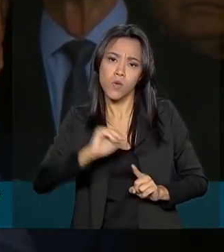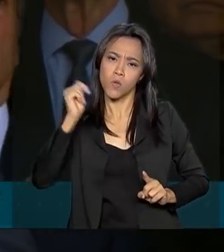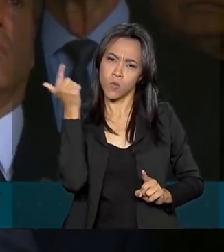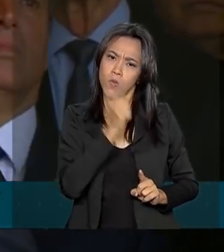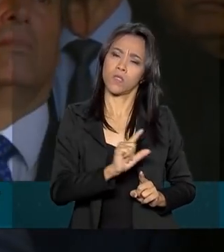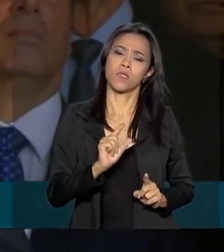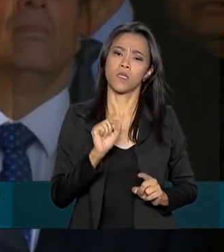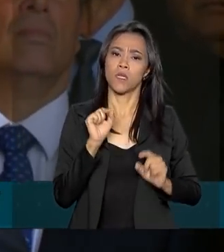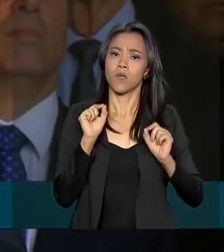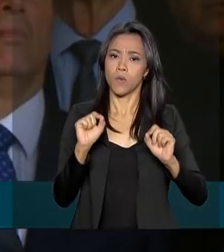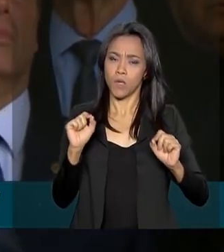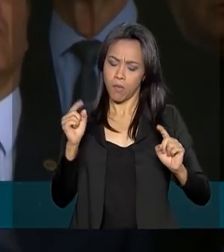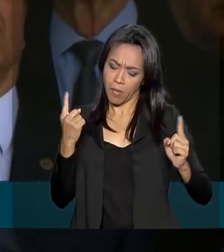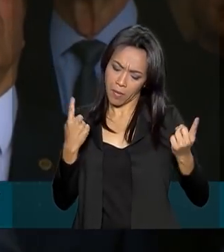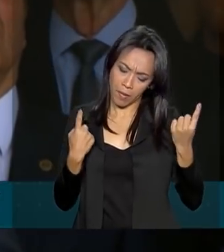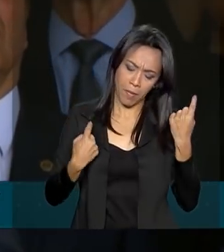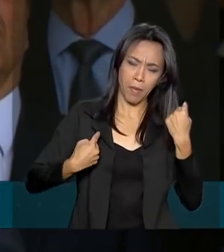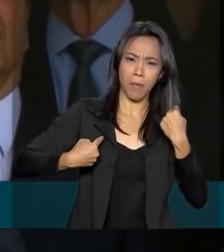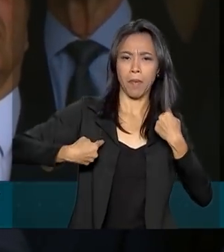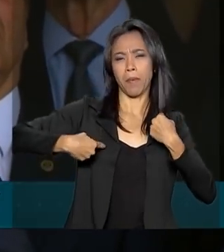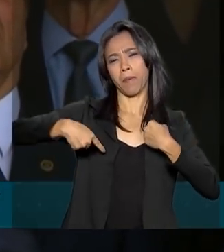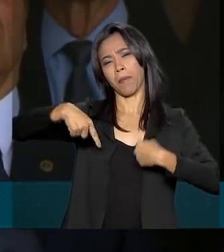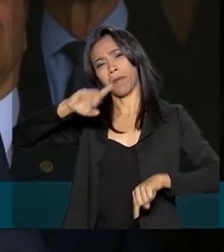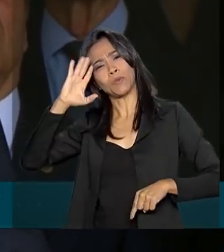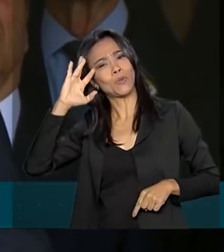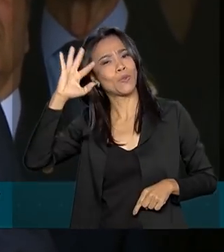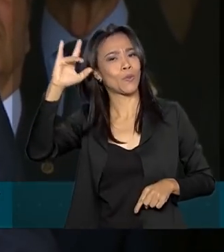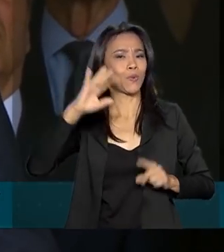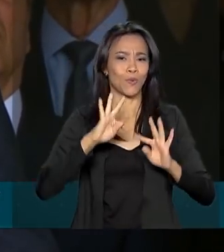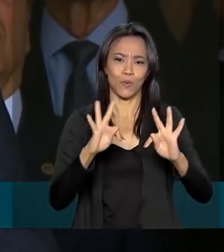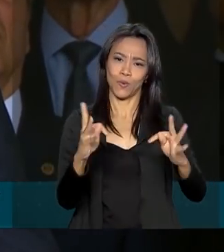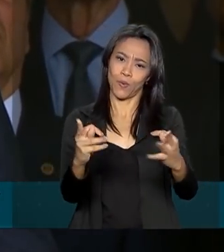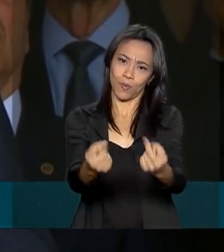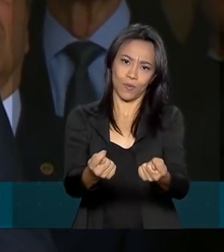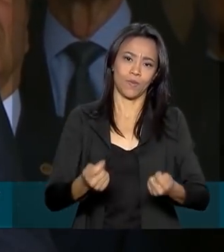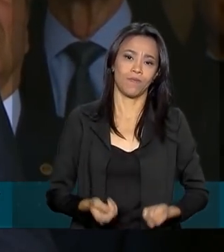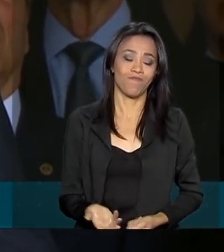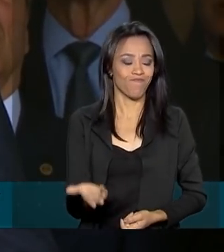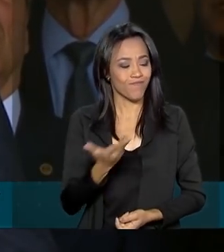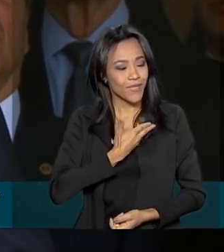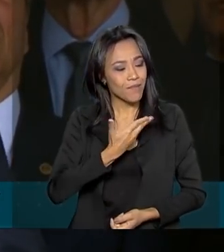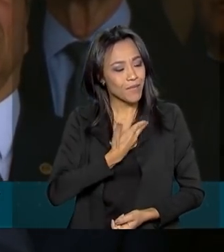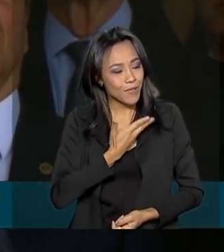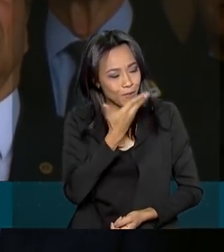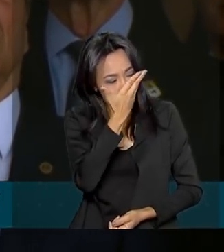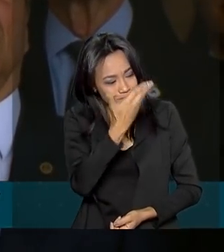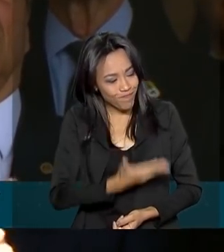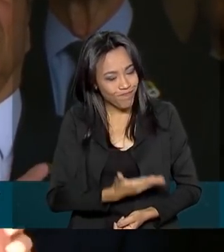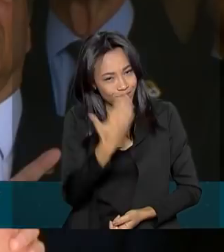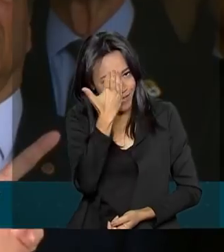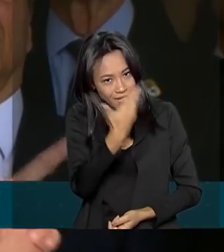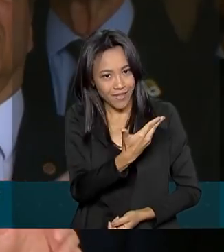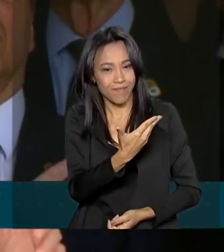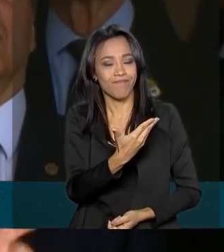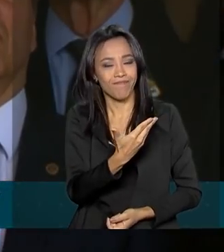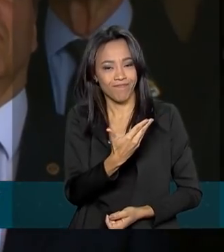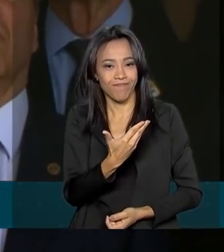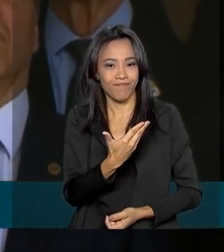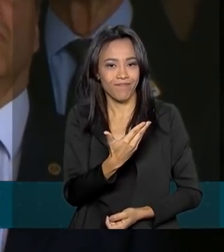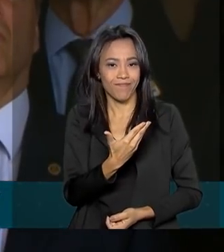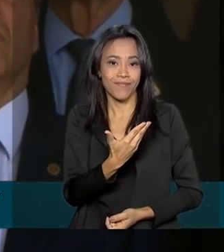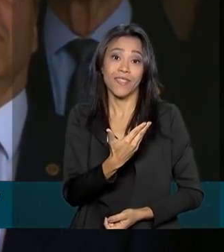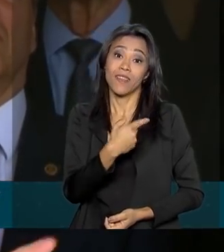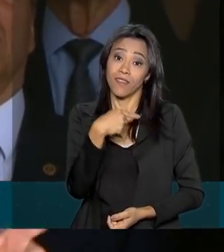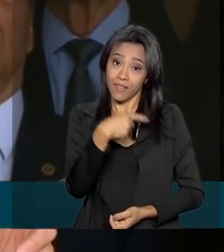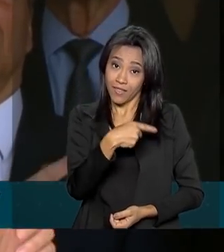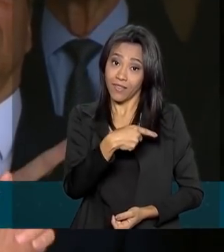local dos sonhos de todos nós. Amigo Ramos, muito obrigado. Comandante